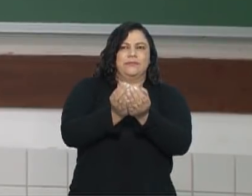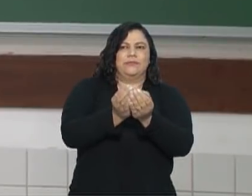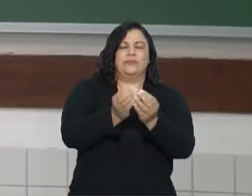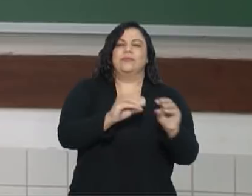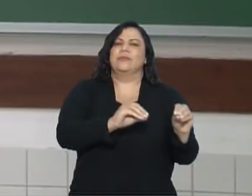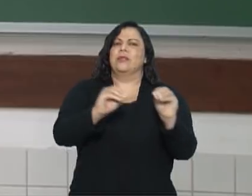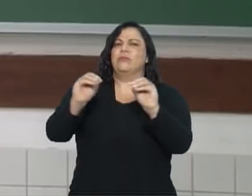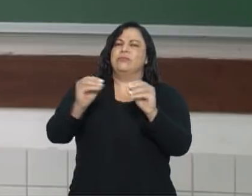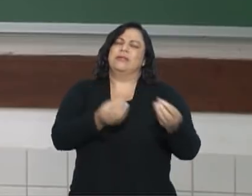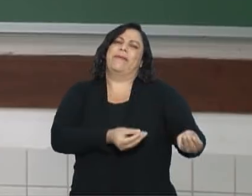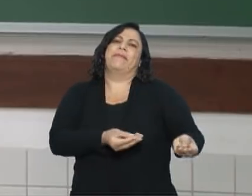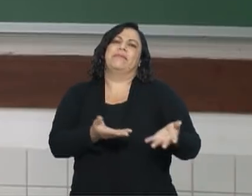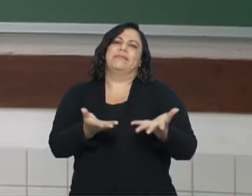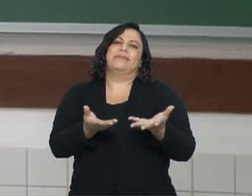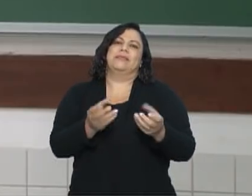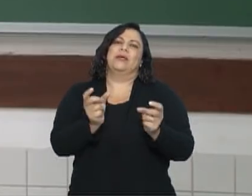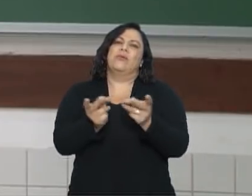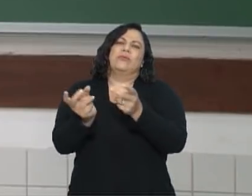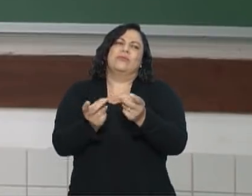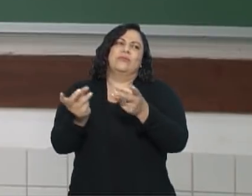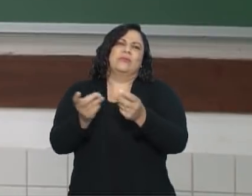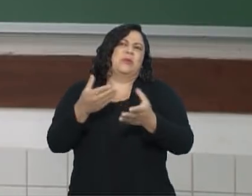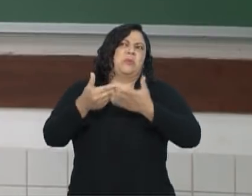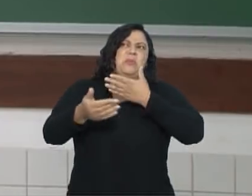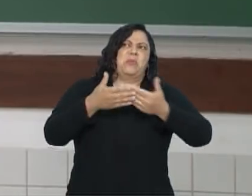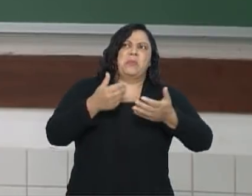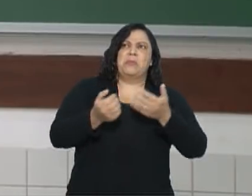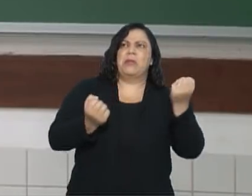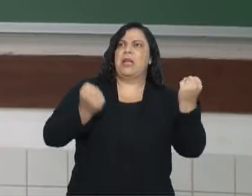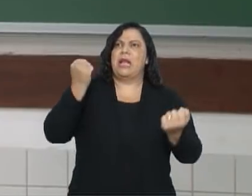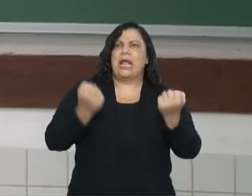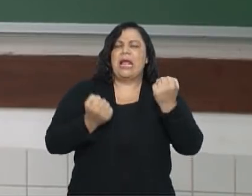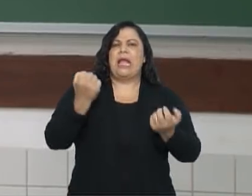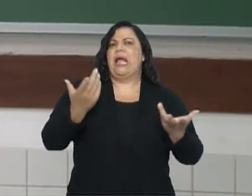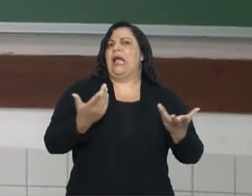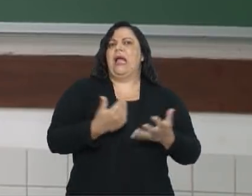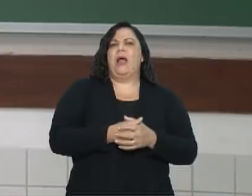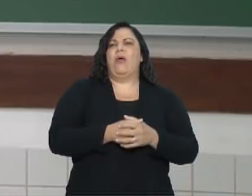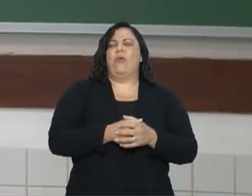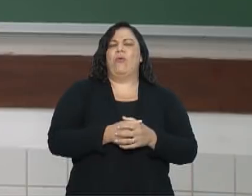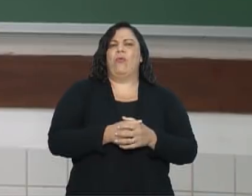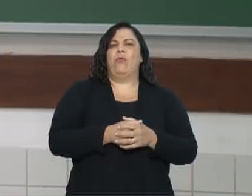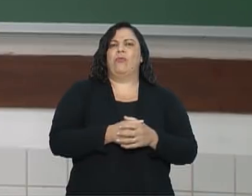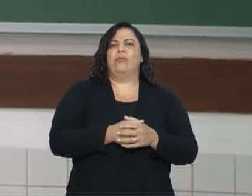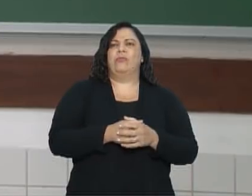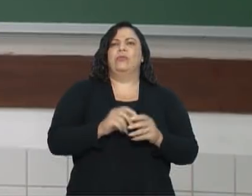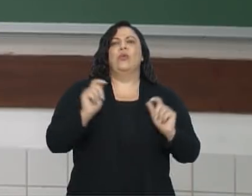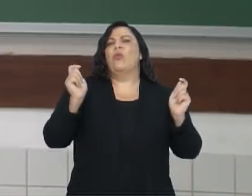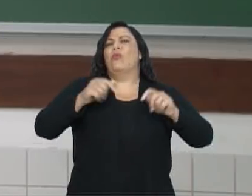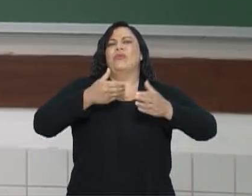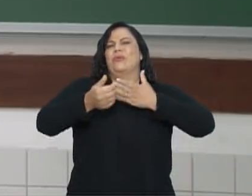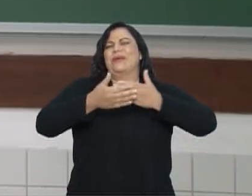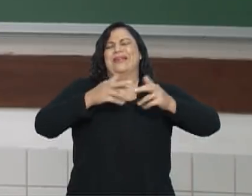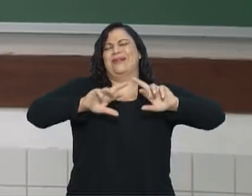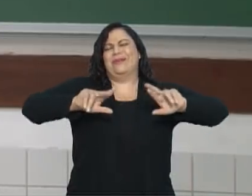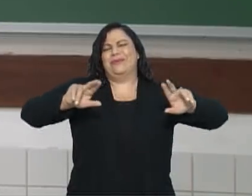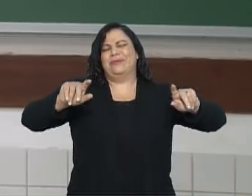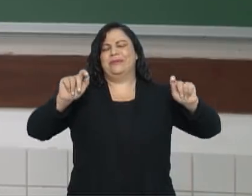um automóvel, ou chips que seja, para exportar, significa que eu tenho uma